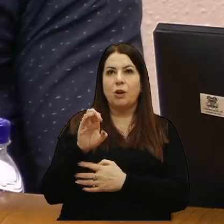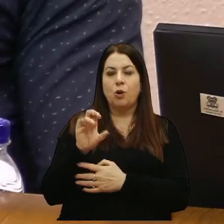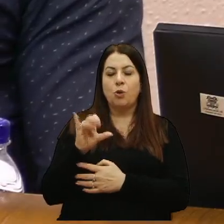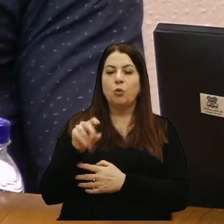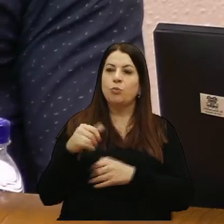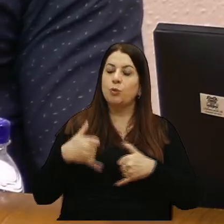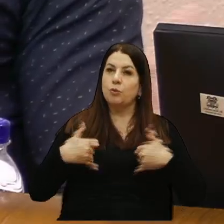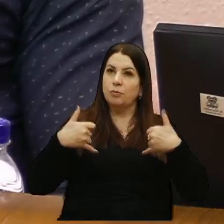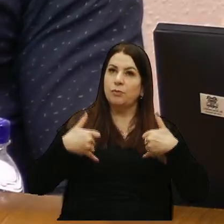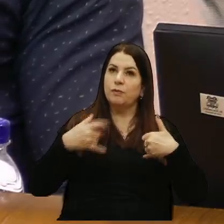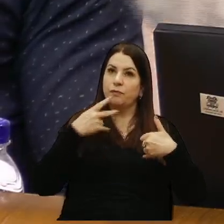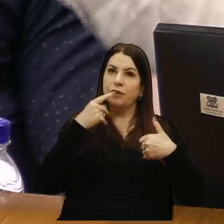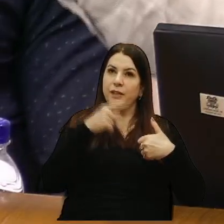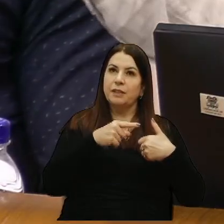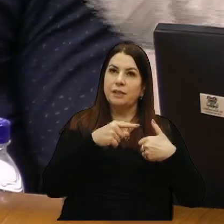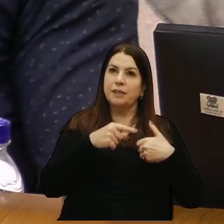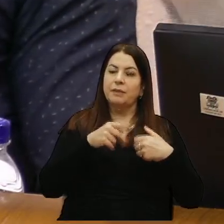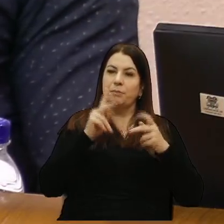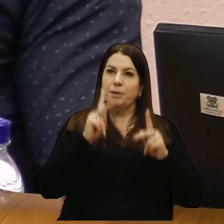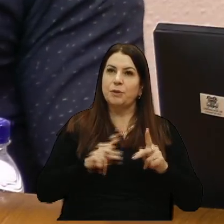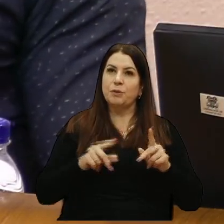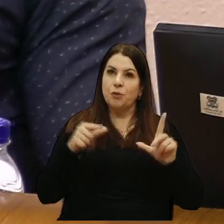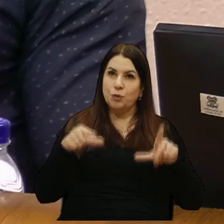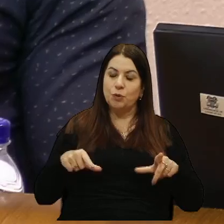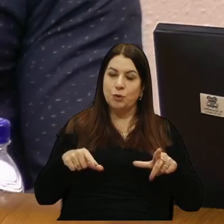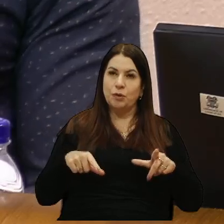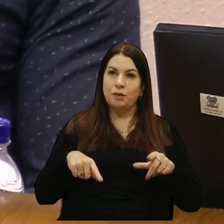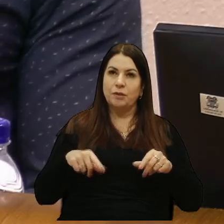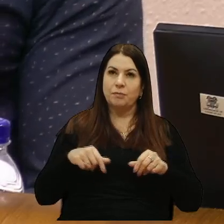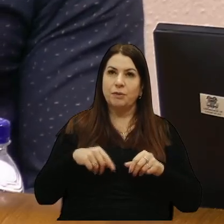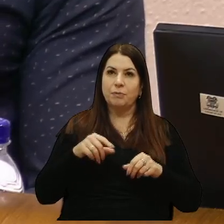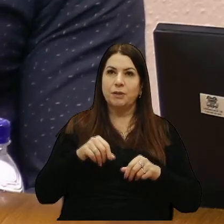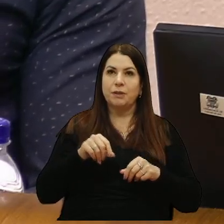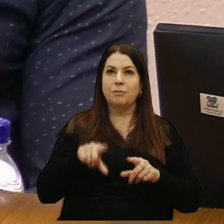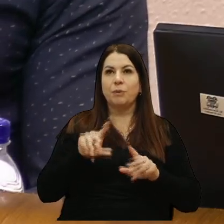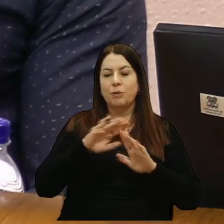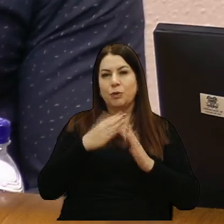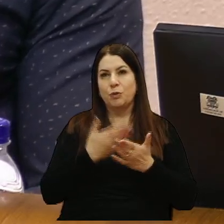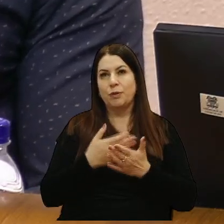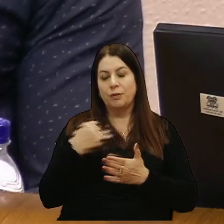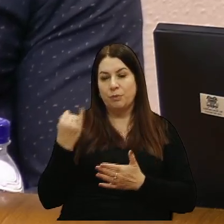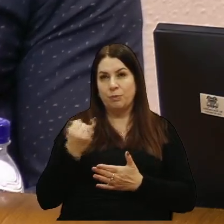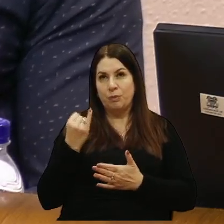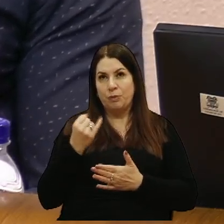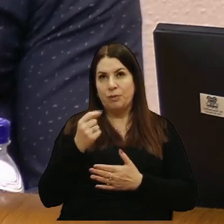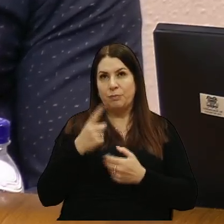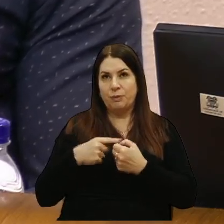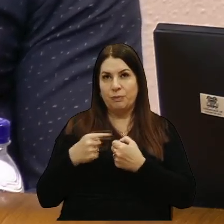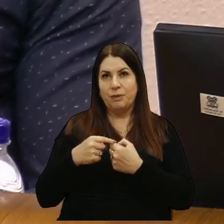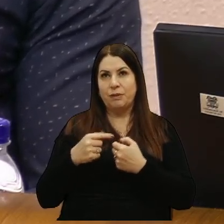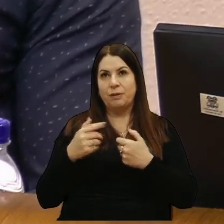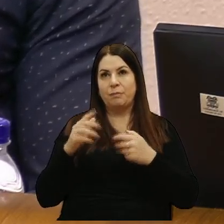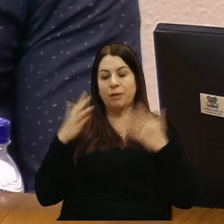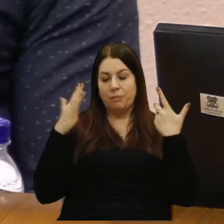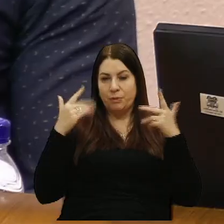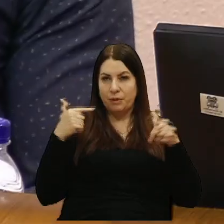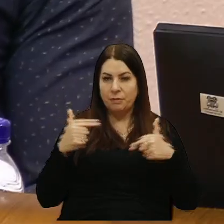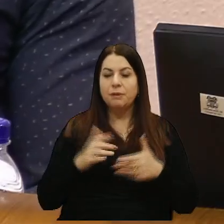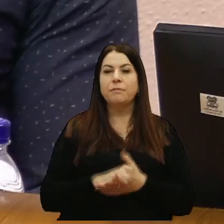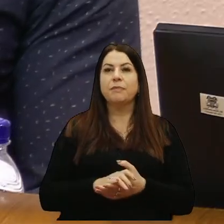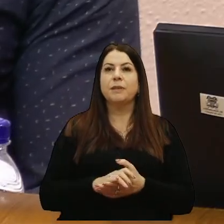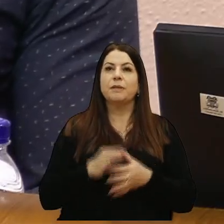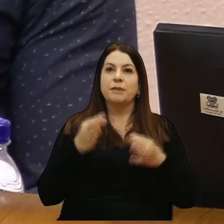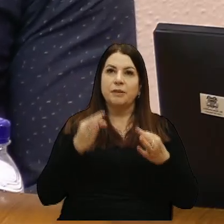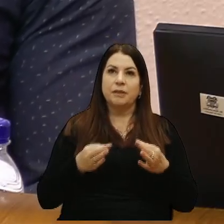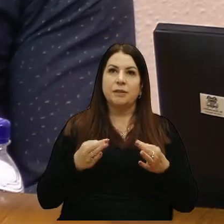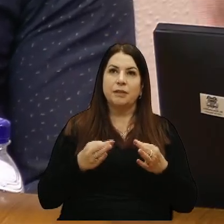eu posso falar para a senhora que eu sou um sujeito de muita sorte de no sorteio ser contemplado com uma escola tão importante para o nosso município. Parabéns pelo trabalho, e tenha